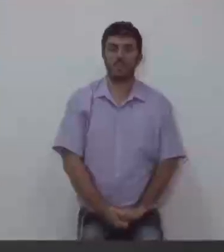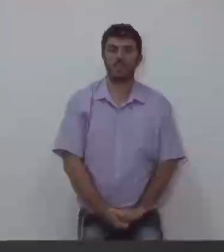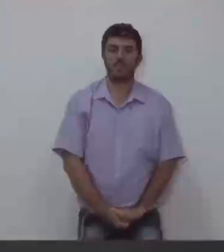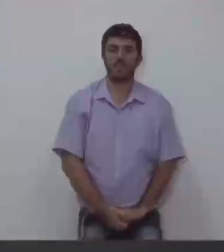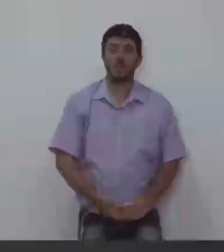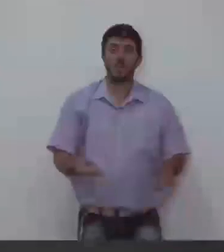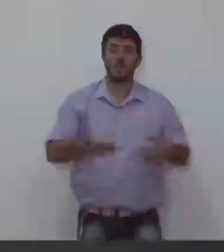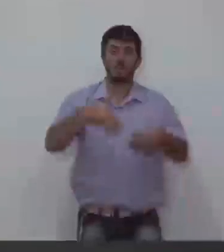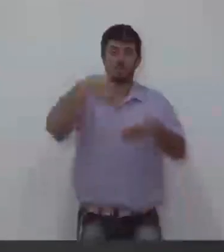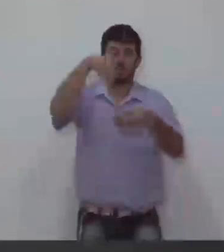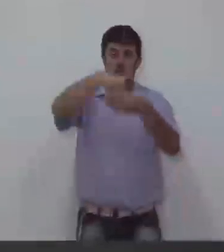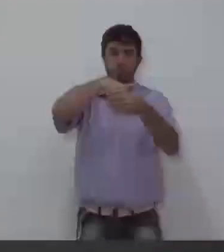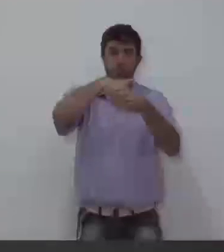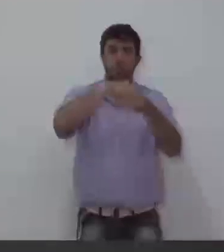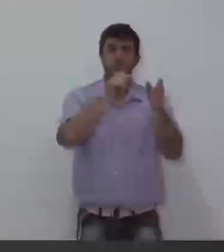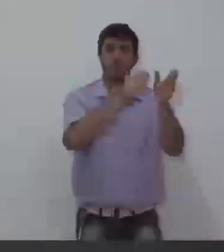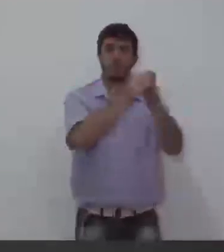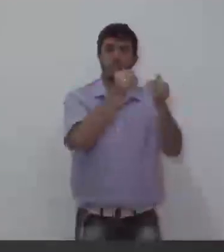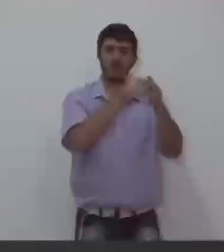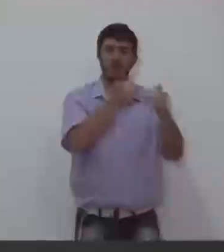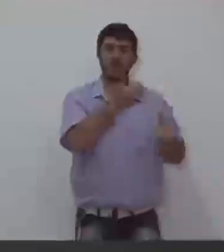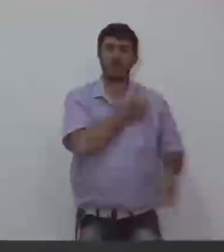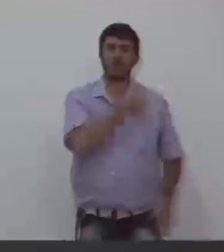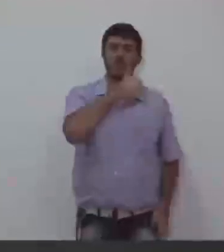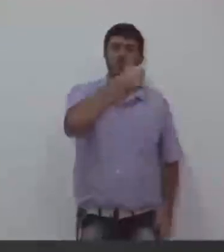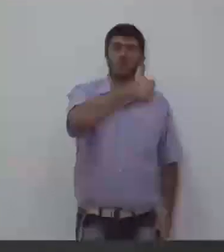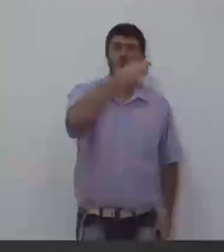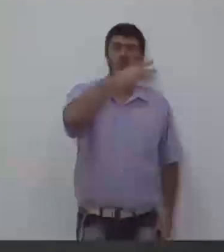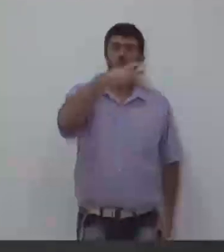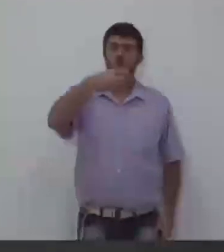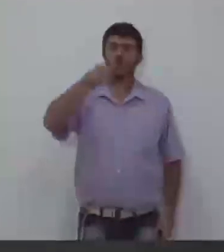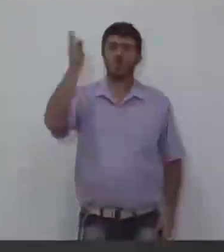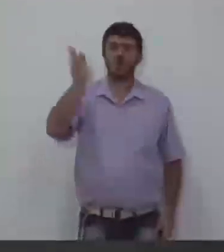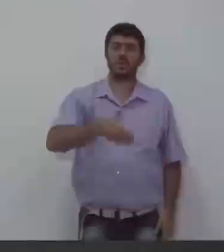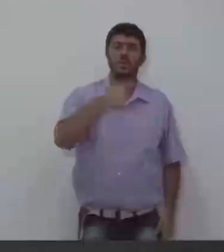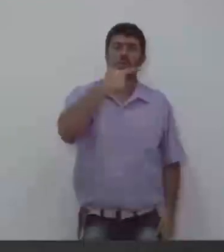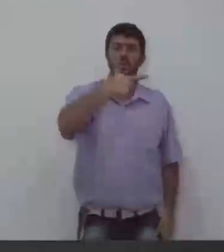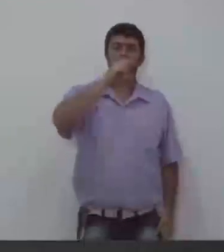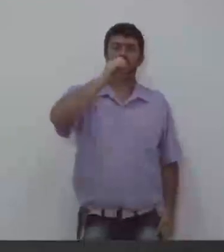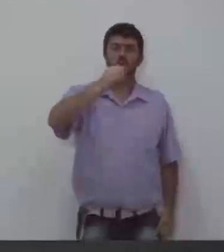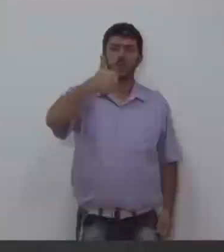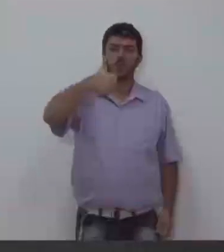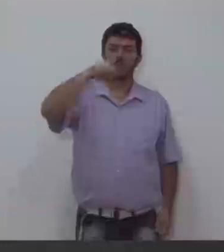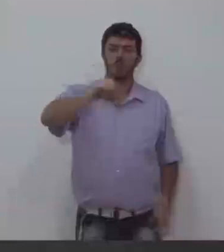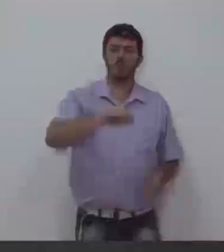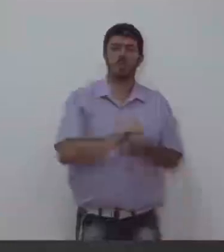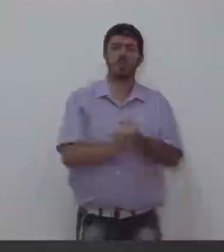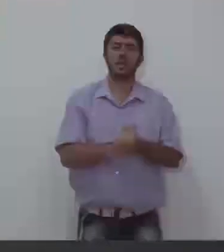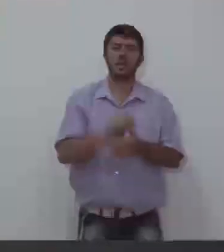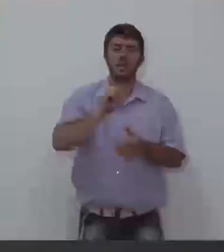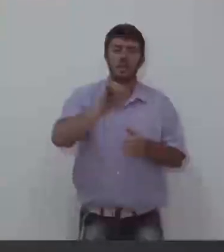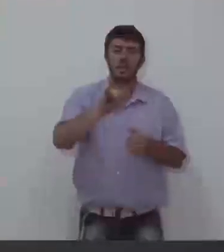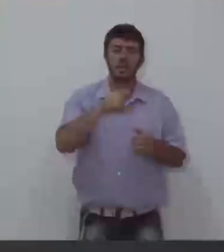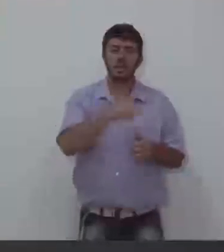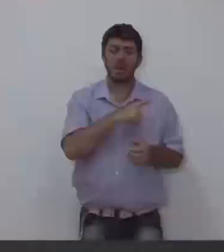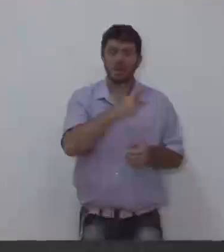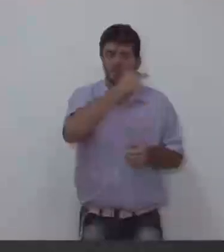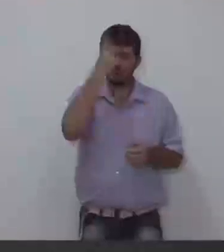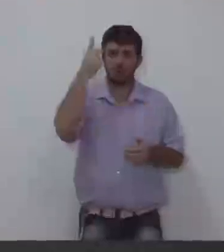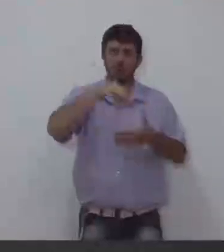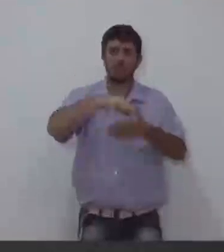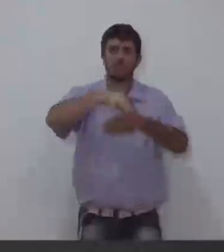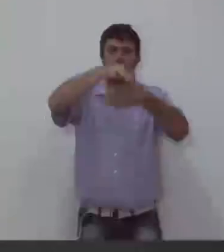Está em votação o requerimento número 133/2019. Se alguma das lideranças quiser